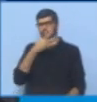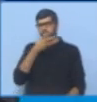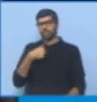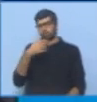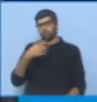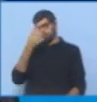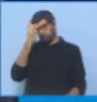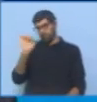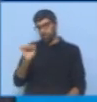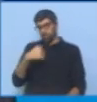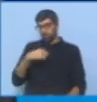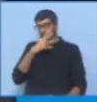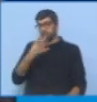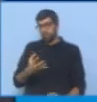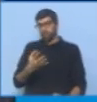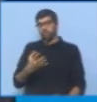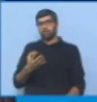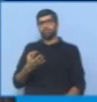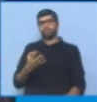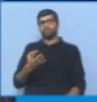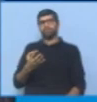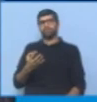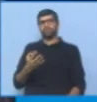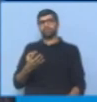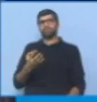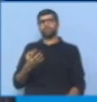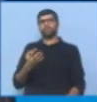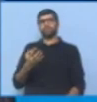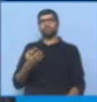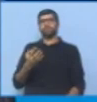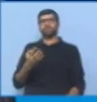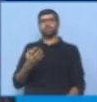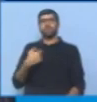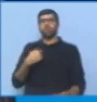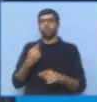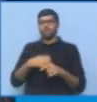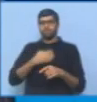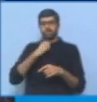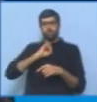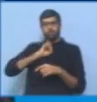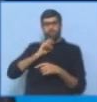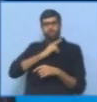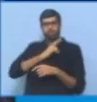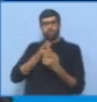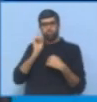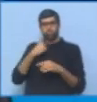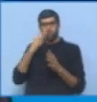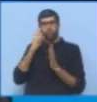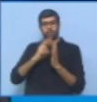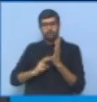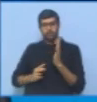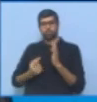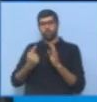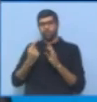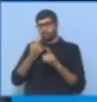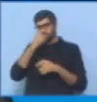acha. Eu estou a dizer isto, não é nada de muito interpretação minha, pessoal. Eu leio estas coisas nas pessoas